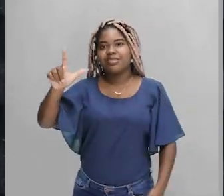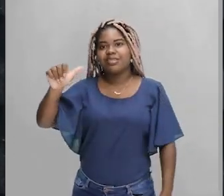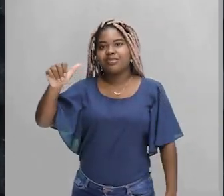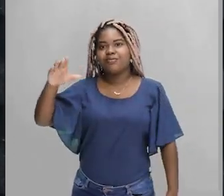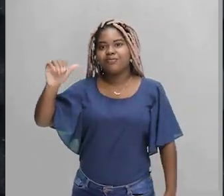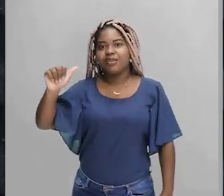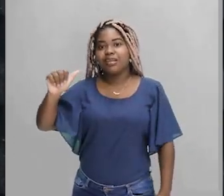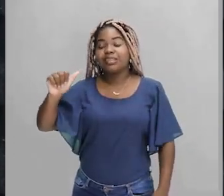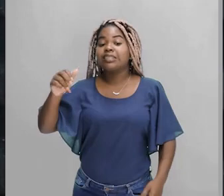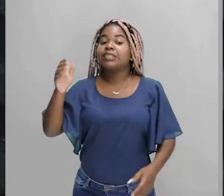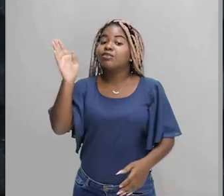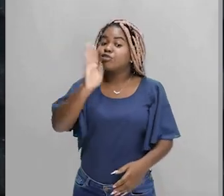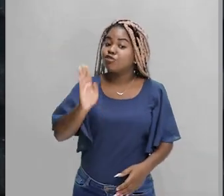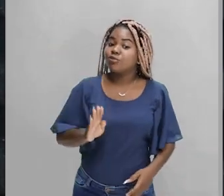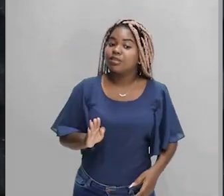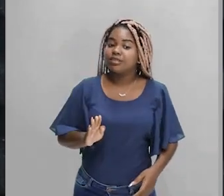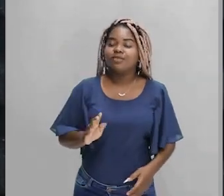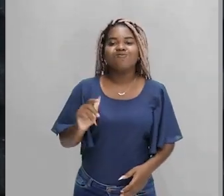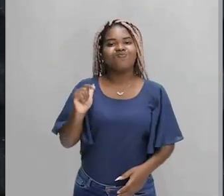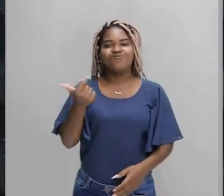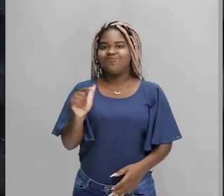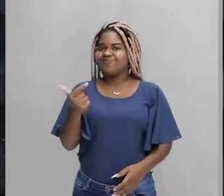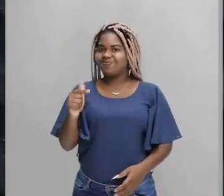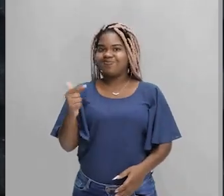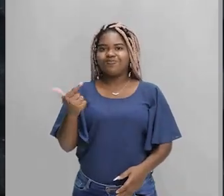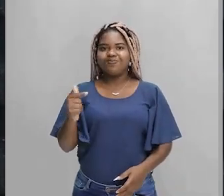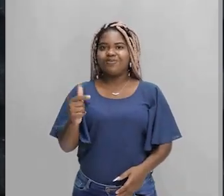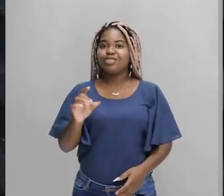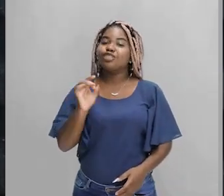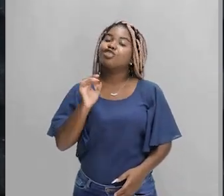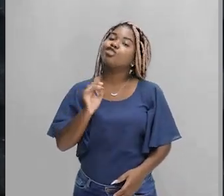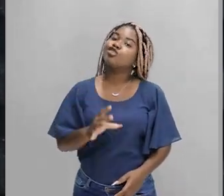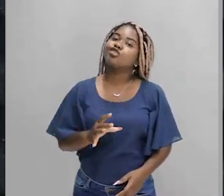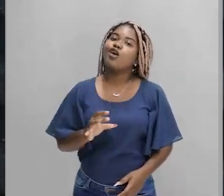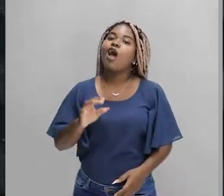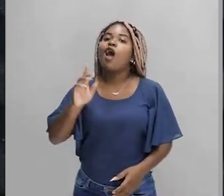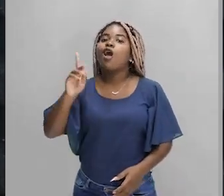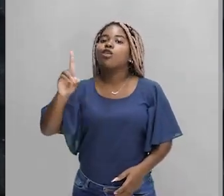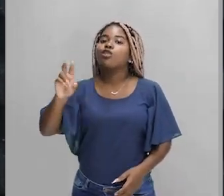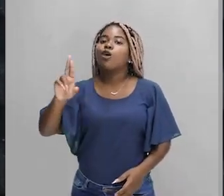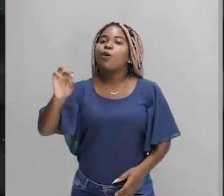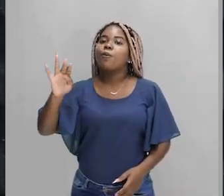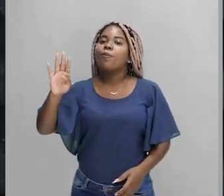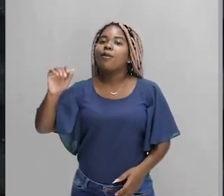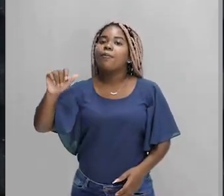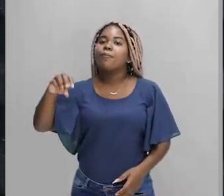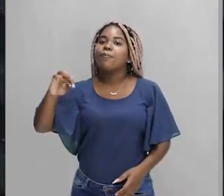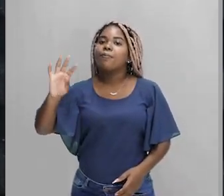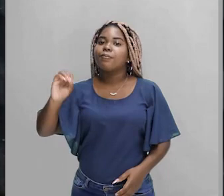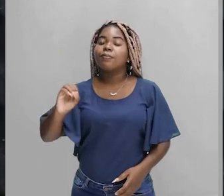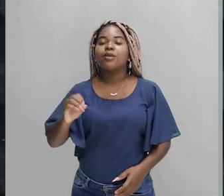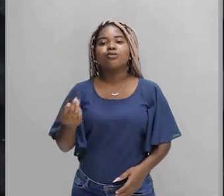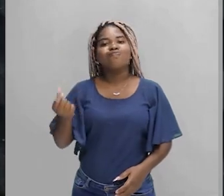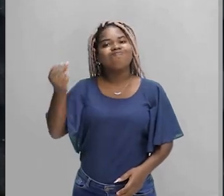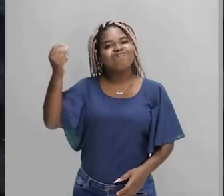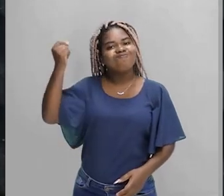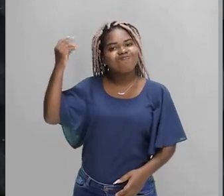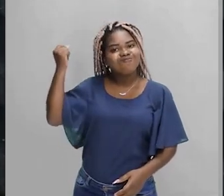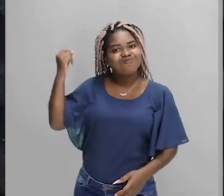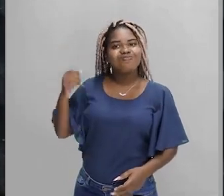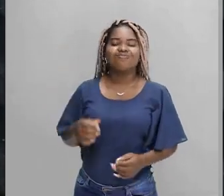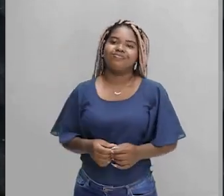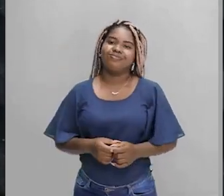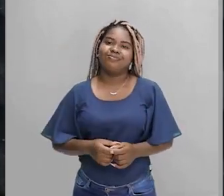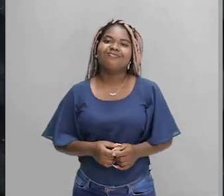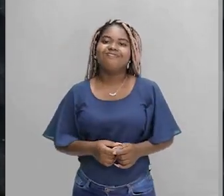dobramentos modernos, galera, tá certo? Só dobramentos antigos. As nossas montanhas aqui são montanhas de menor